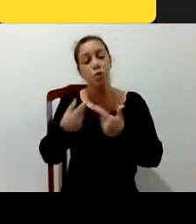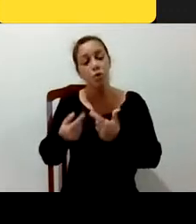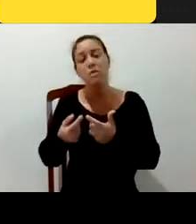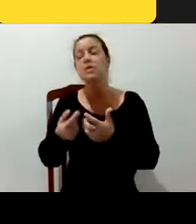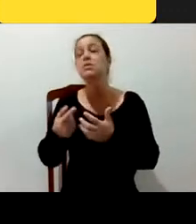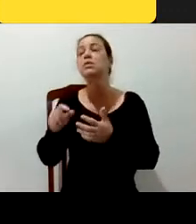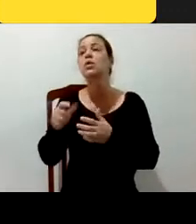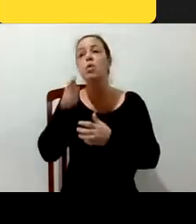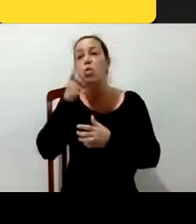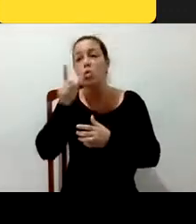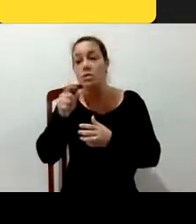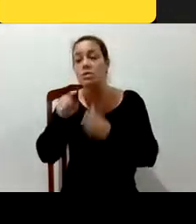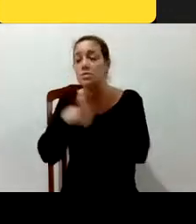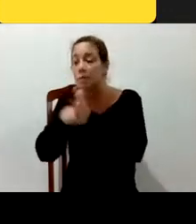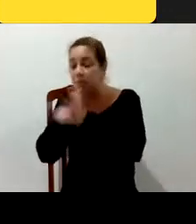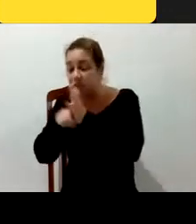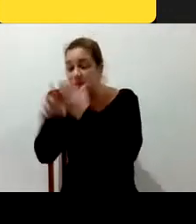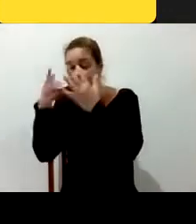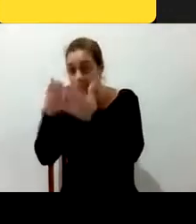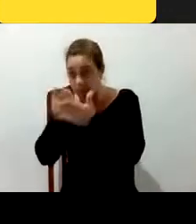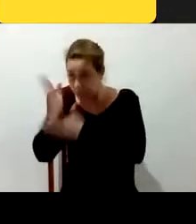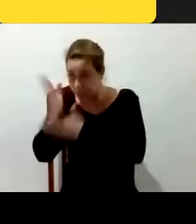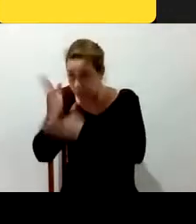fazer, começar a iniciar a pesquisa, a gente está fazendo